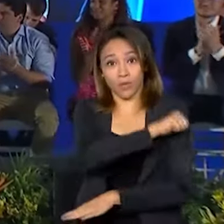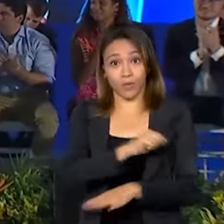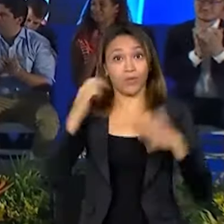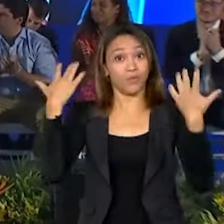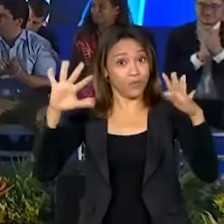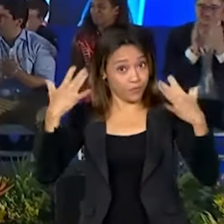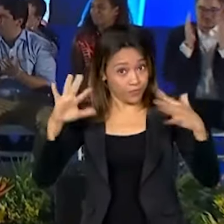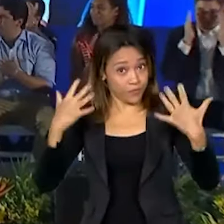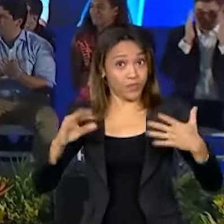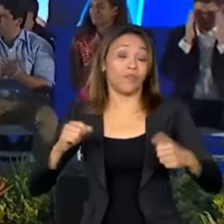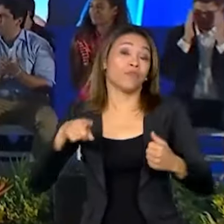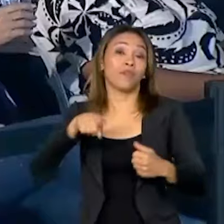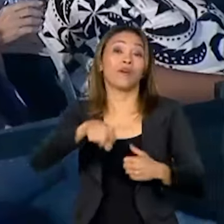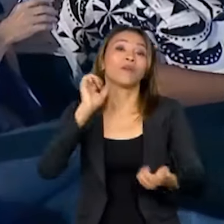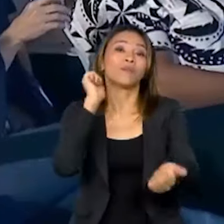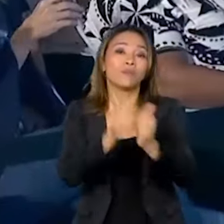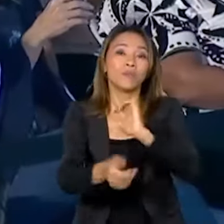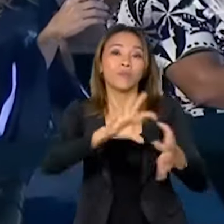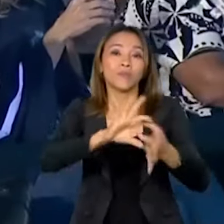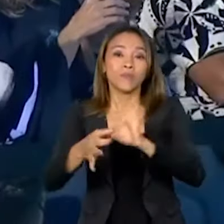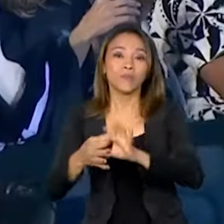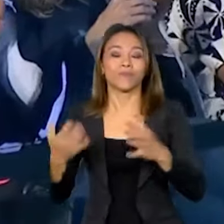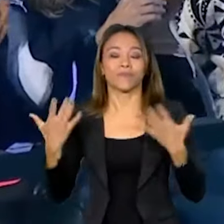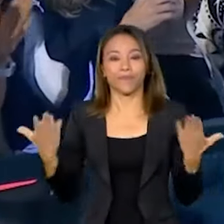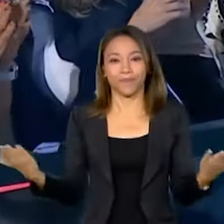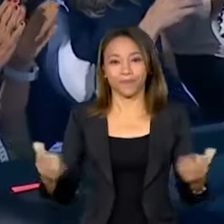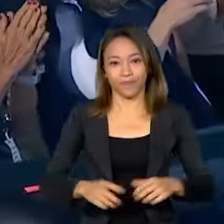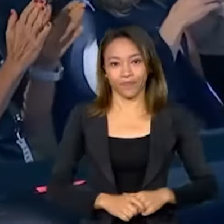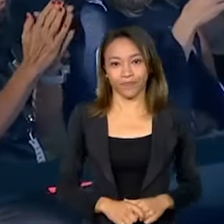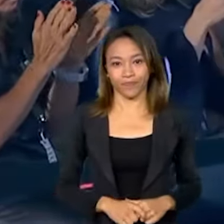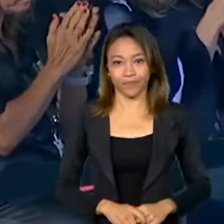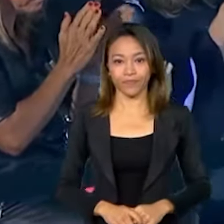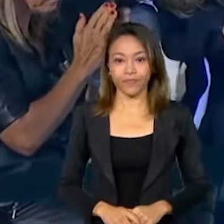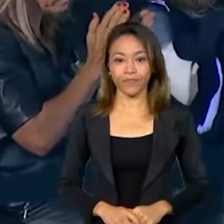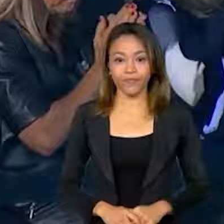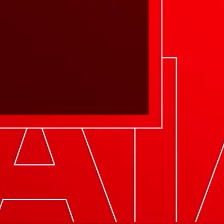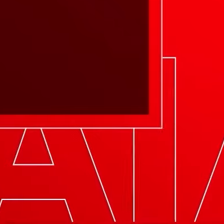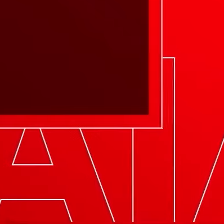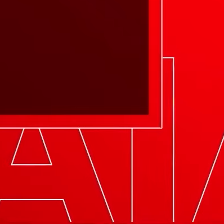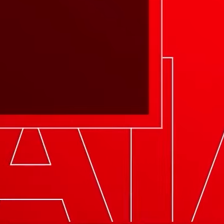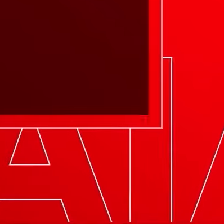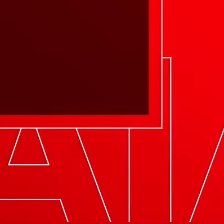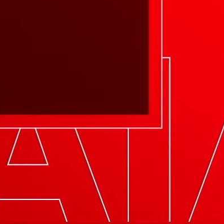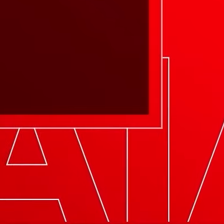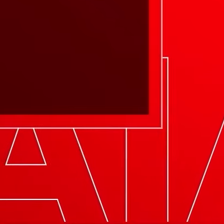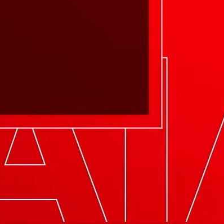das Olimpíadas. Valeu! A seguir...